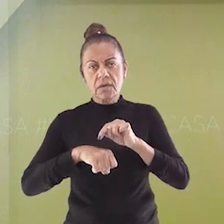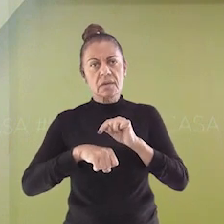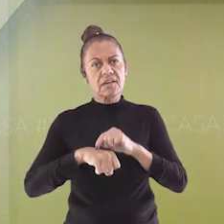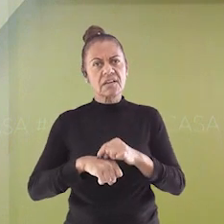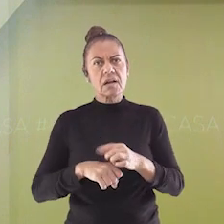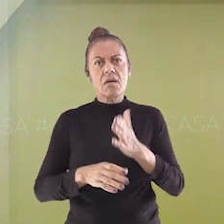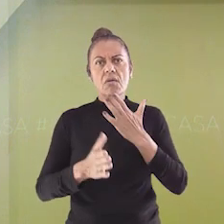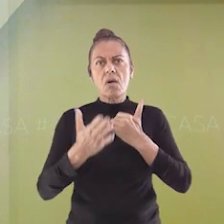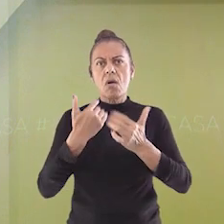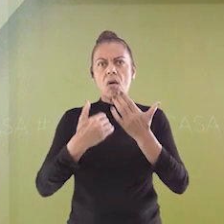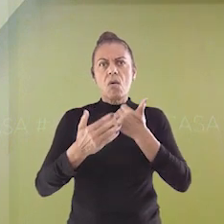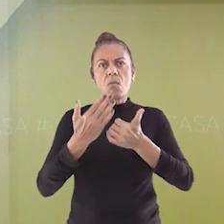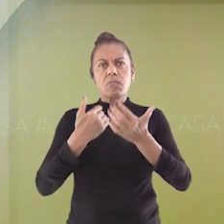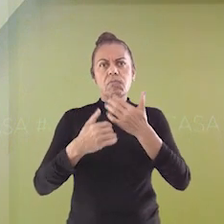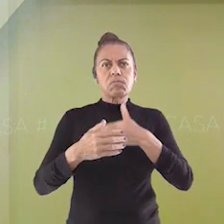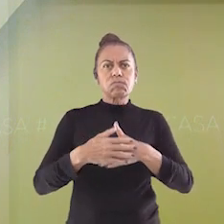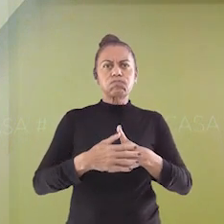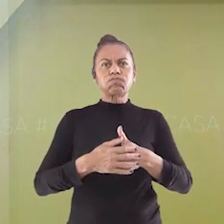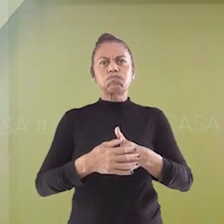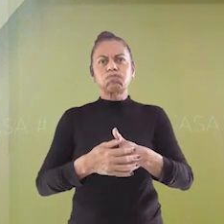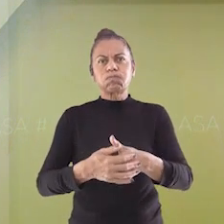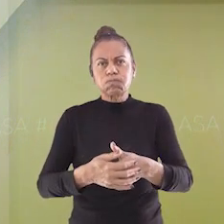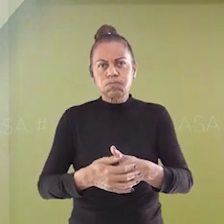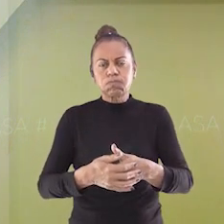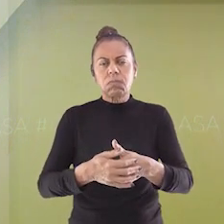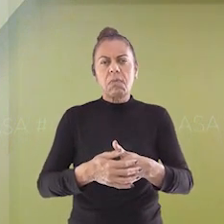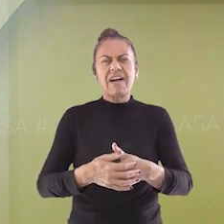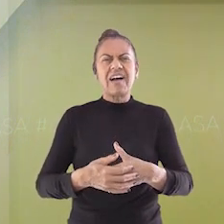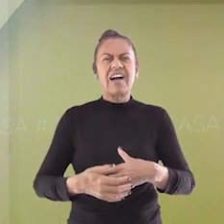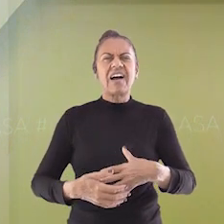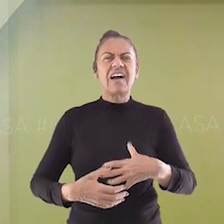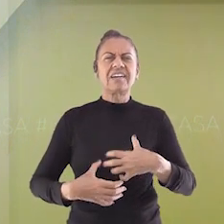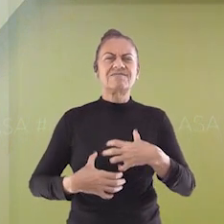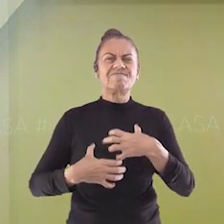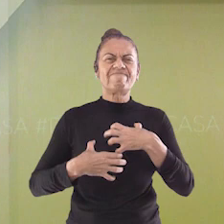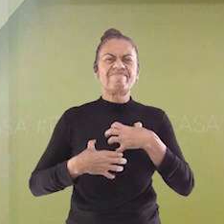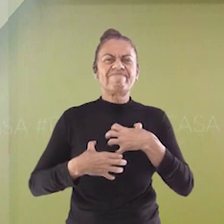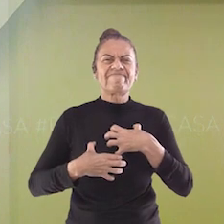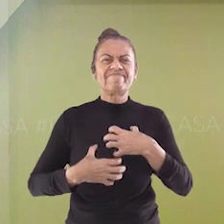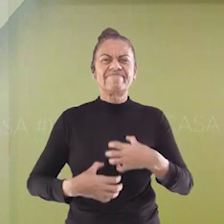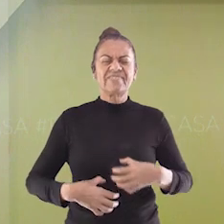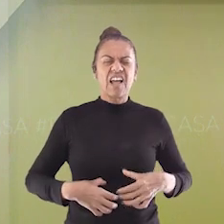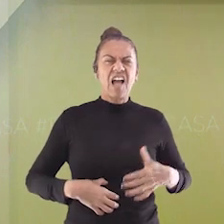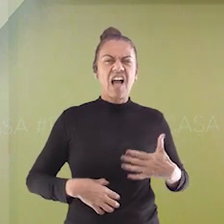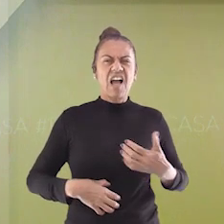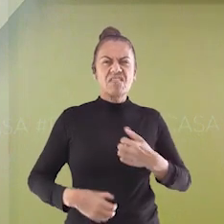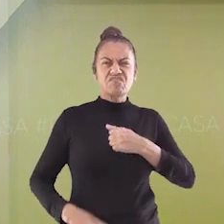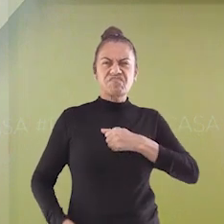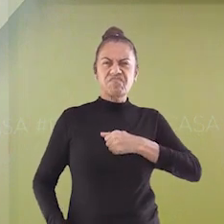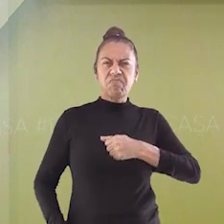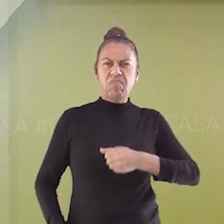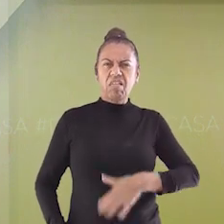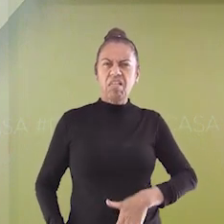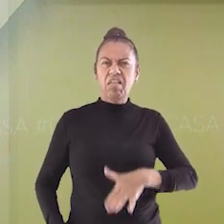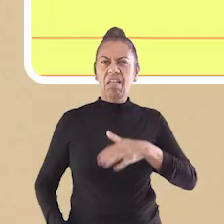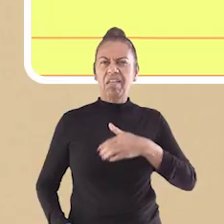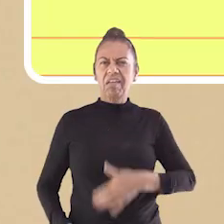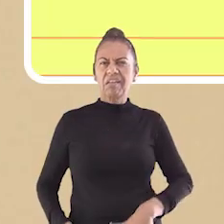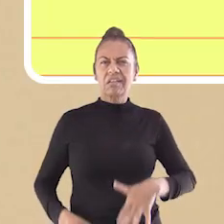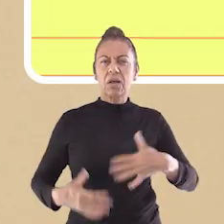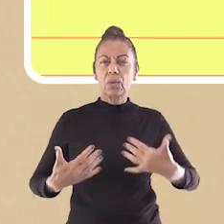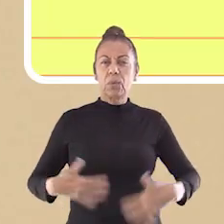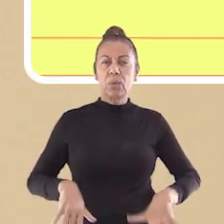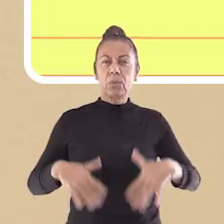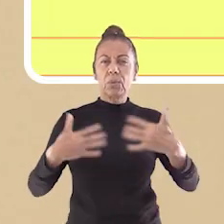comeu bastante. A lagartinha acabou sentindo uma tremenda dor de barriga.